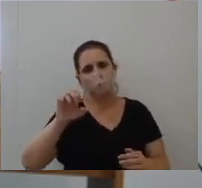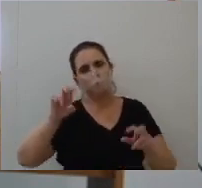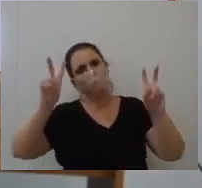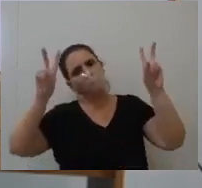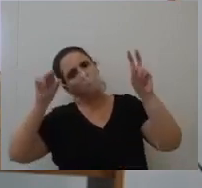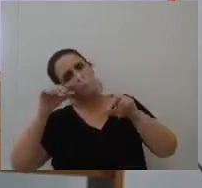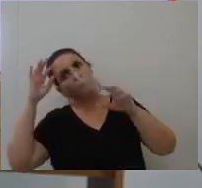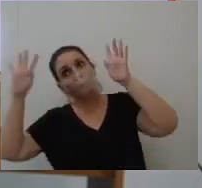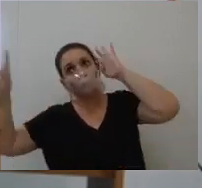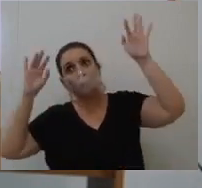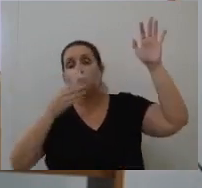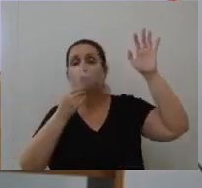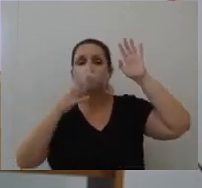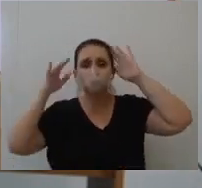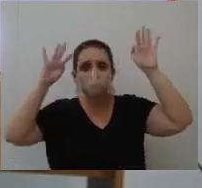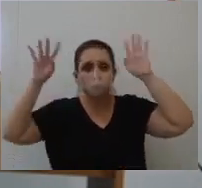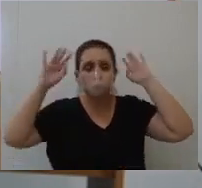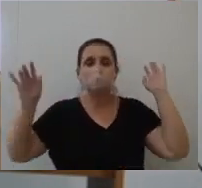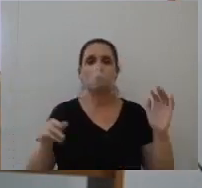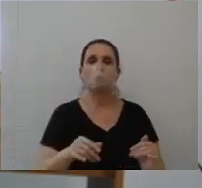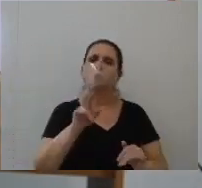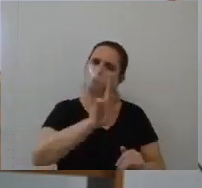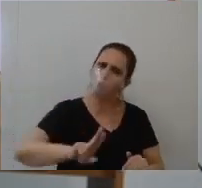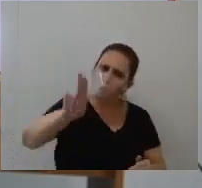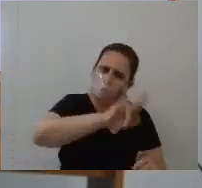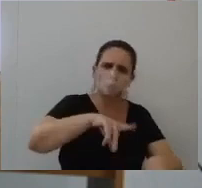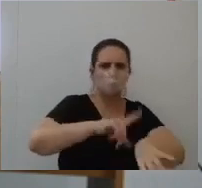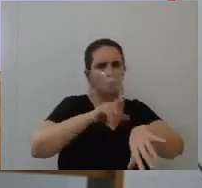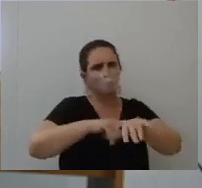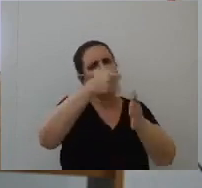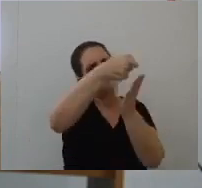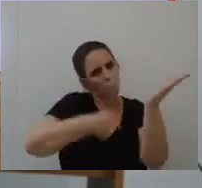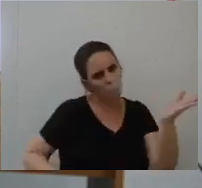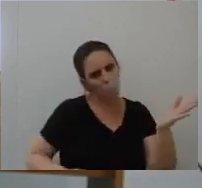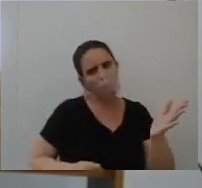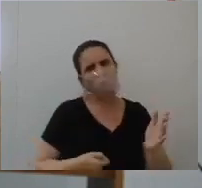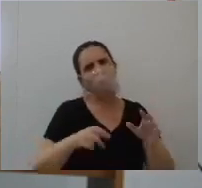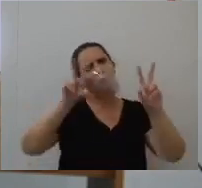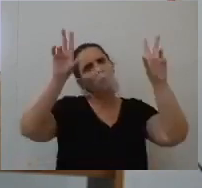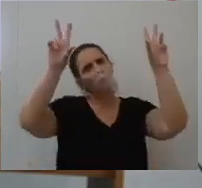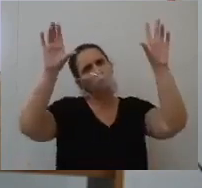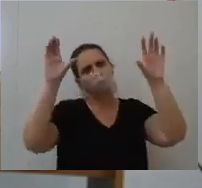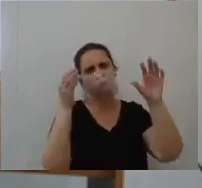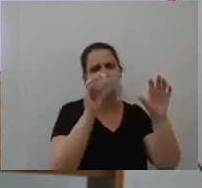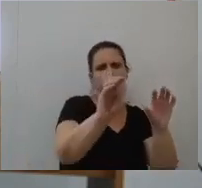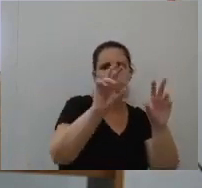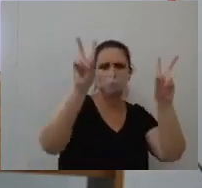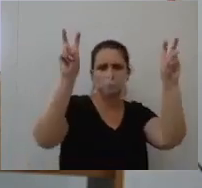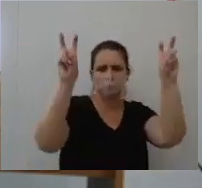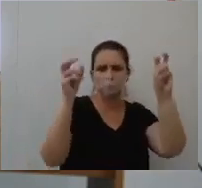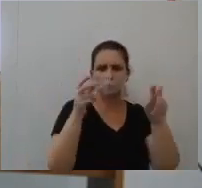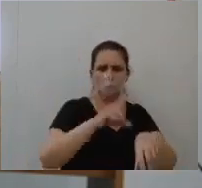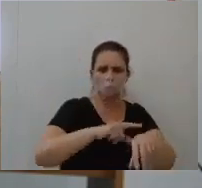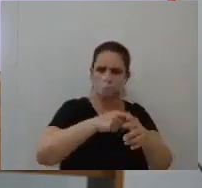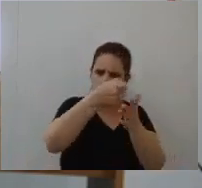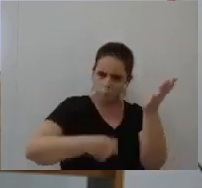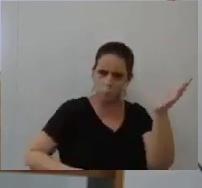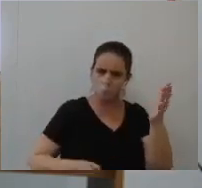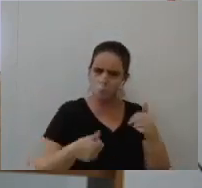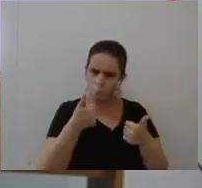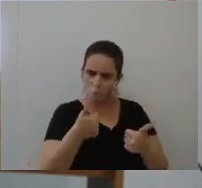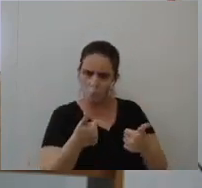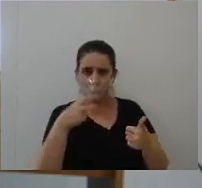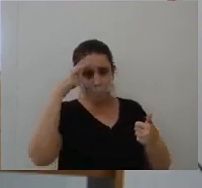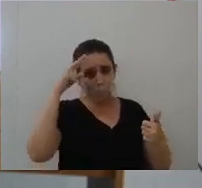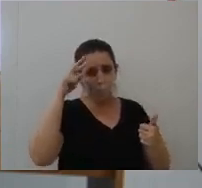filósofo Aristóteles. Isso a gente utiliza na hora de fazer uma citação na hora da redação. Beleza? Lembrando que